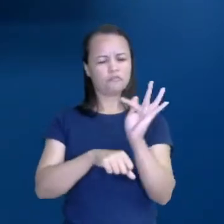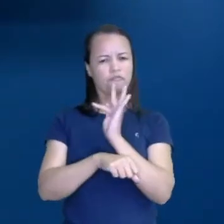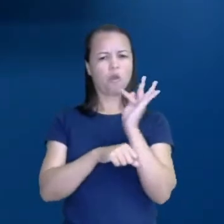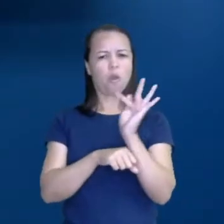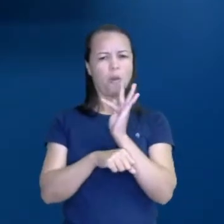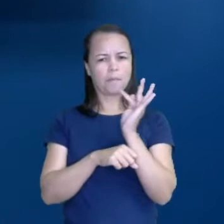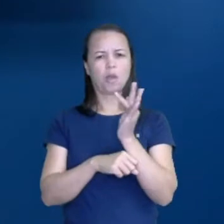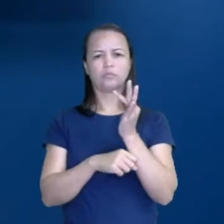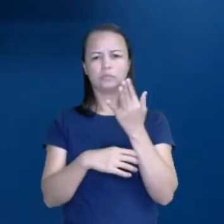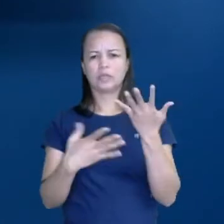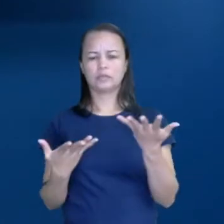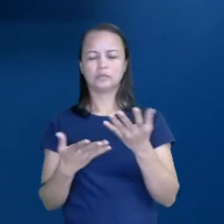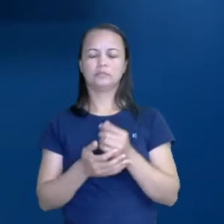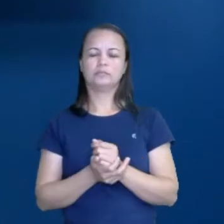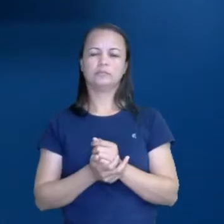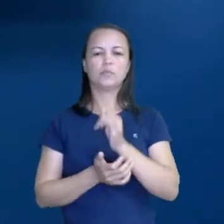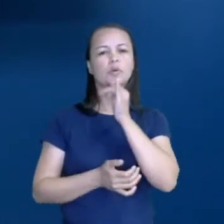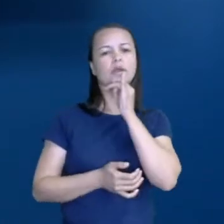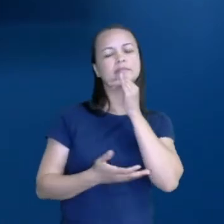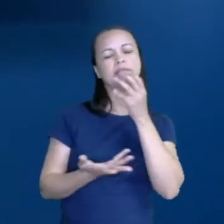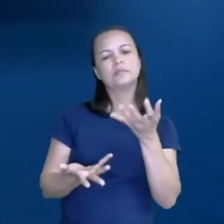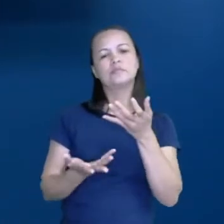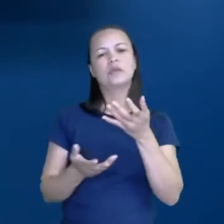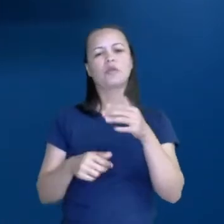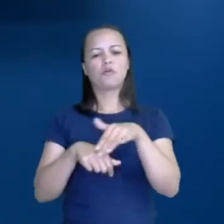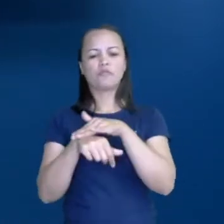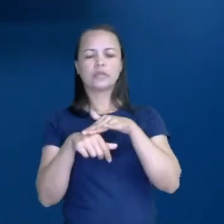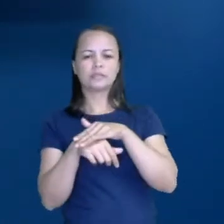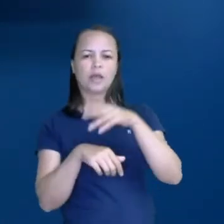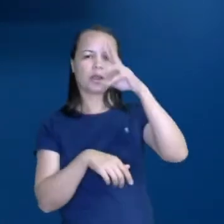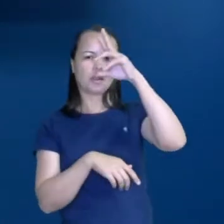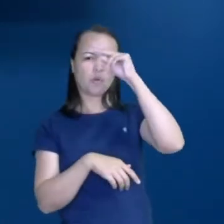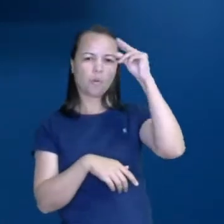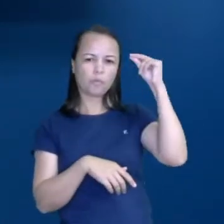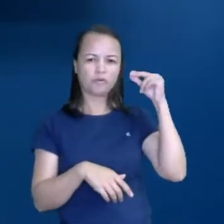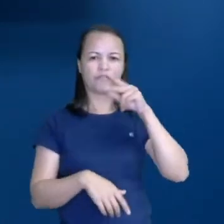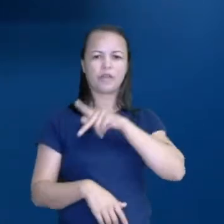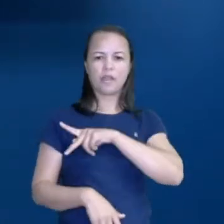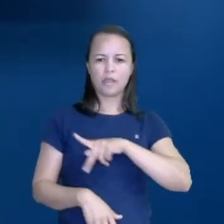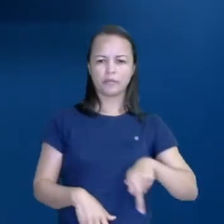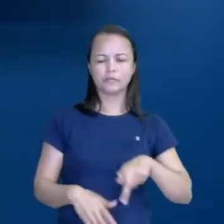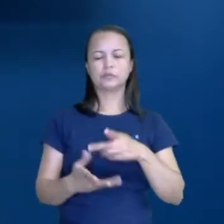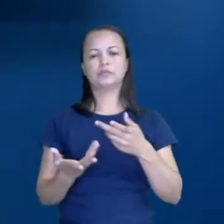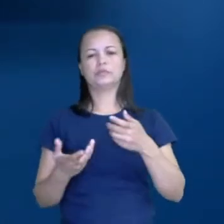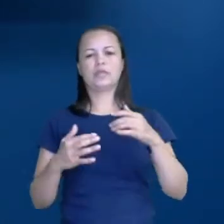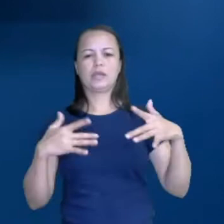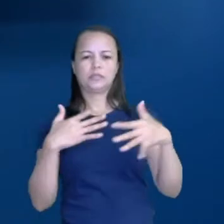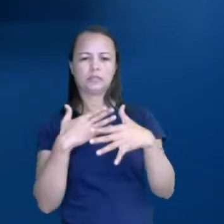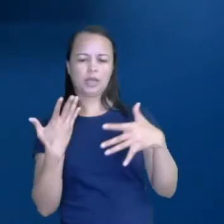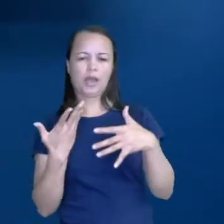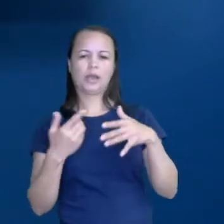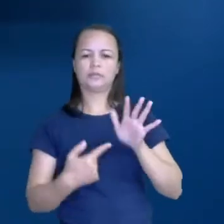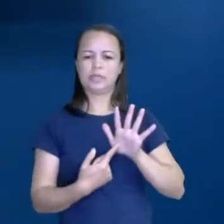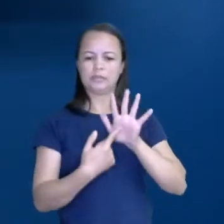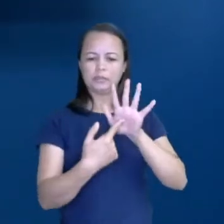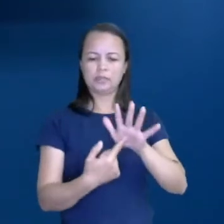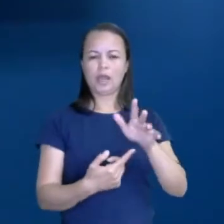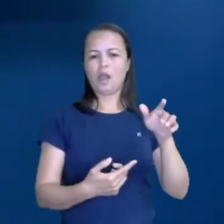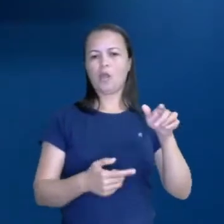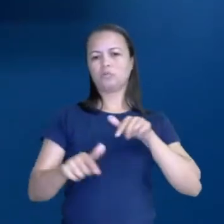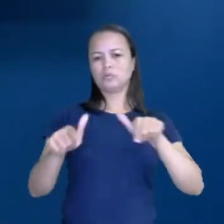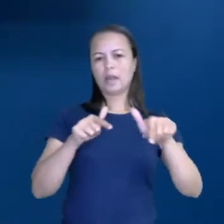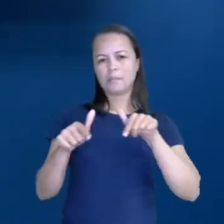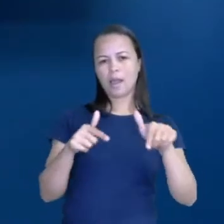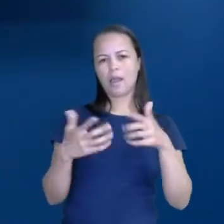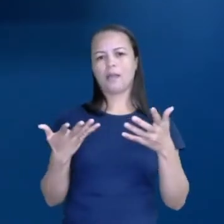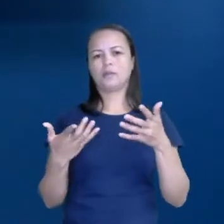vai conversar com o prefeito da nossa cidade, apresentar um trabalho, conversar com a professora, a gente não vai chegar, ei,